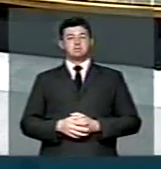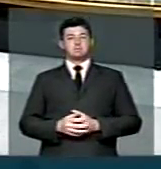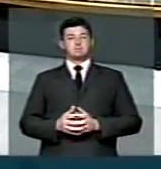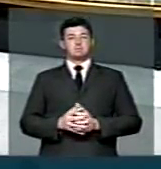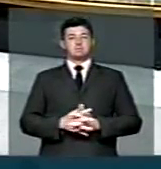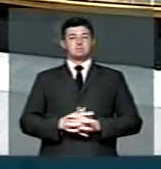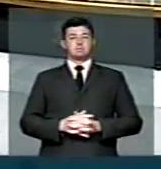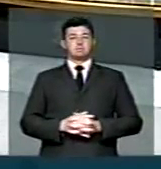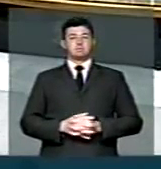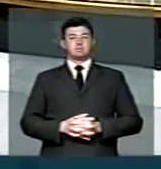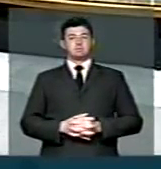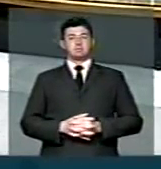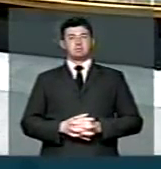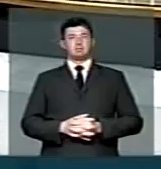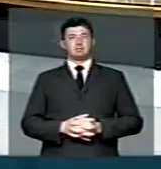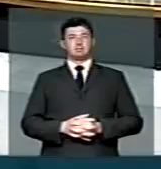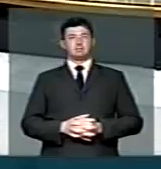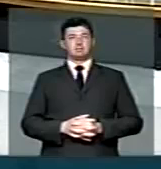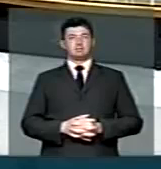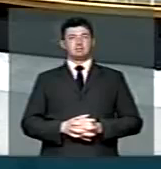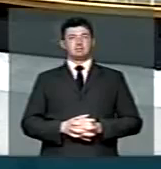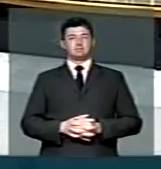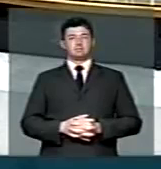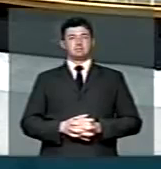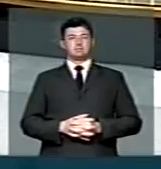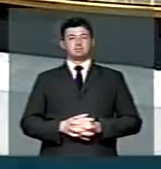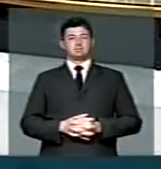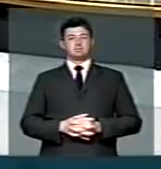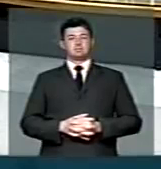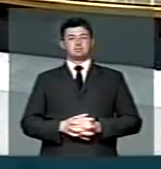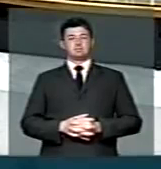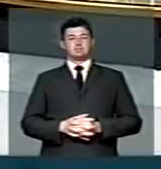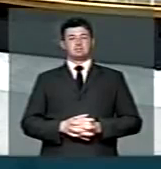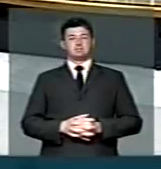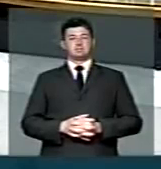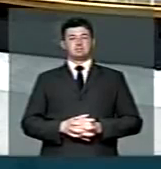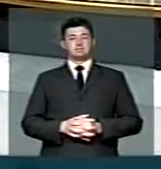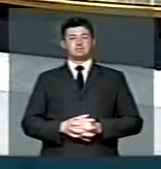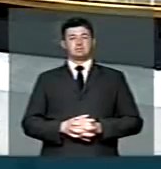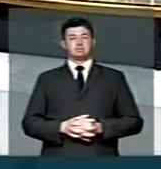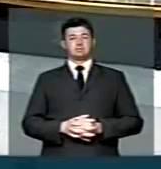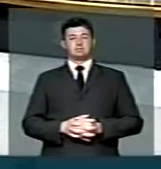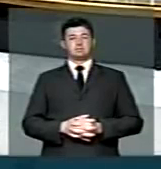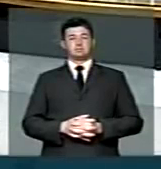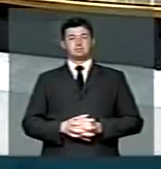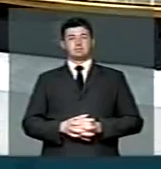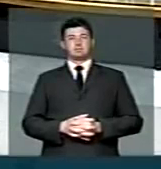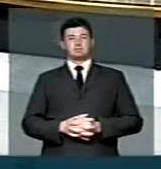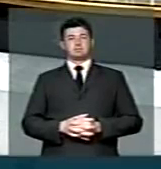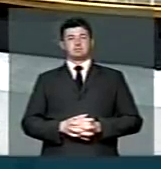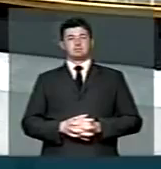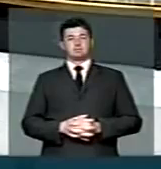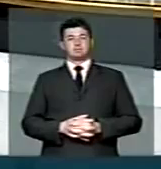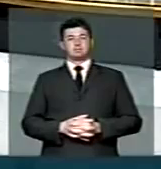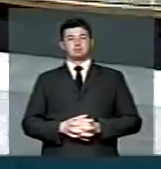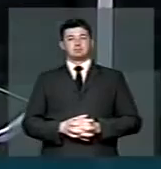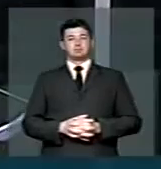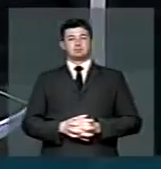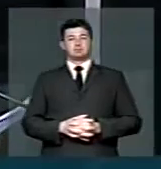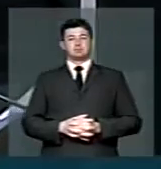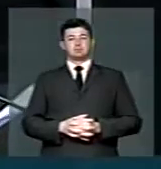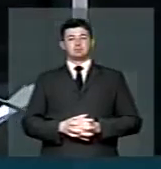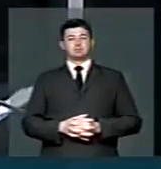Não, eu não viajei para cá de volta. A Glaucia Maria no aniversário também no mesmo dia. Aí quiseram que eu voltasse.